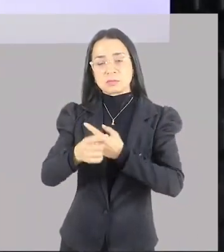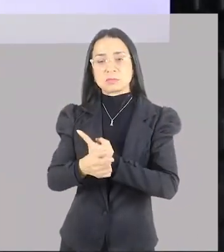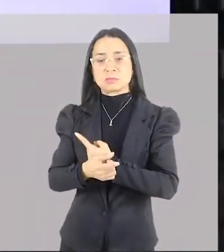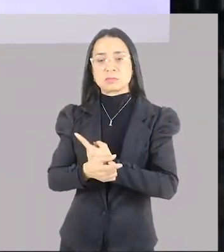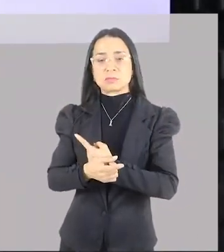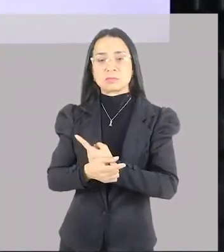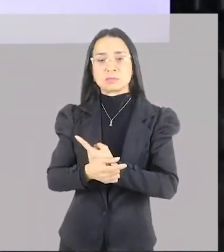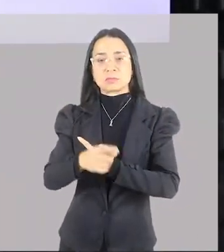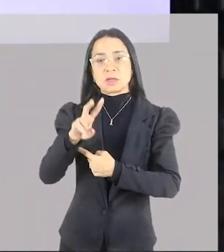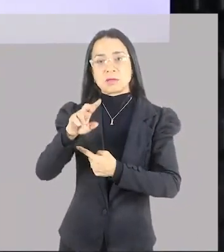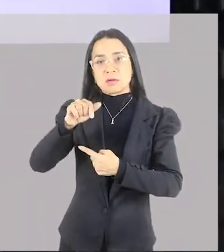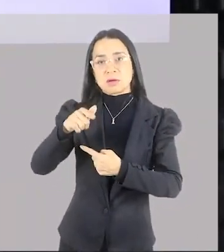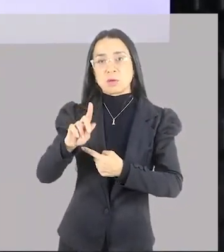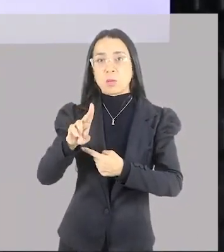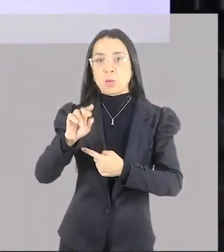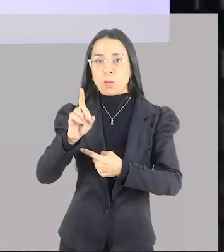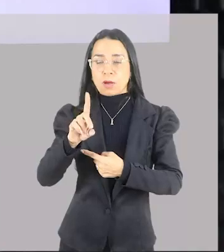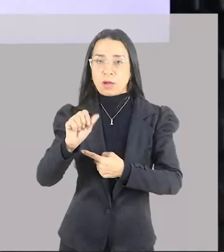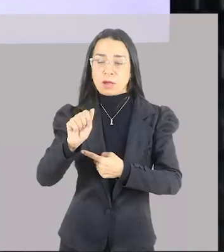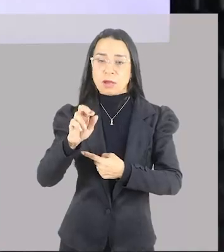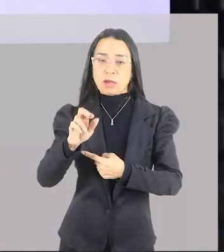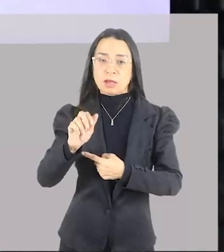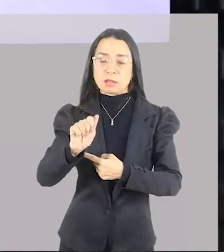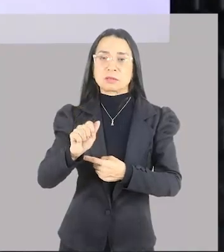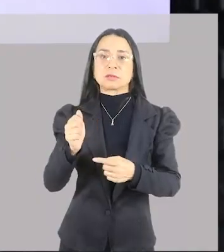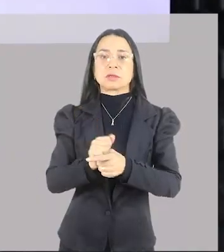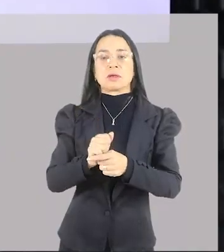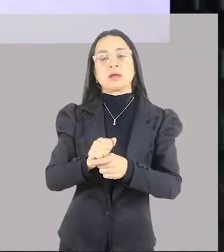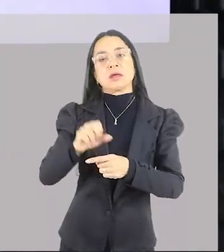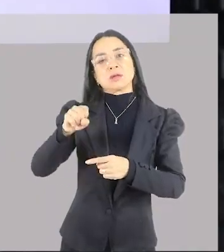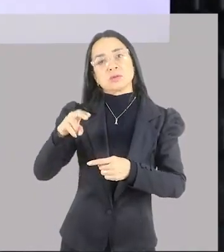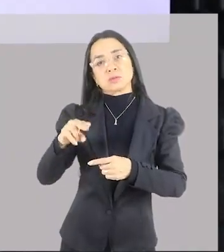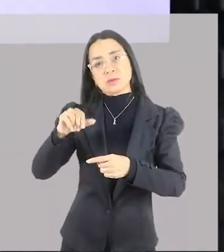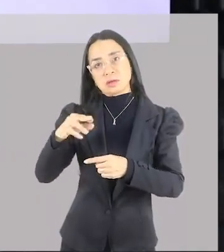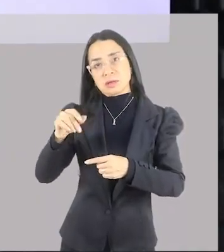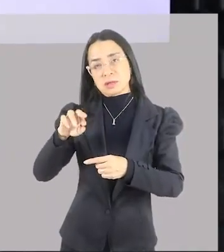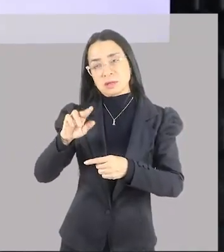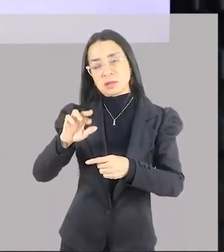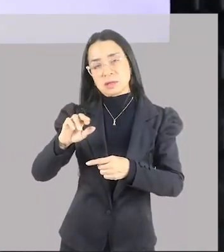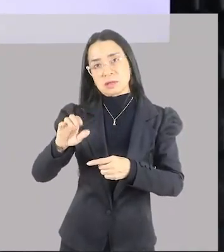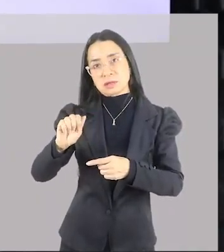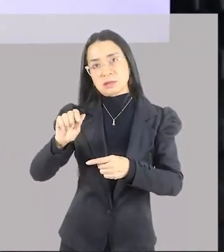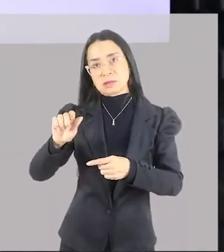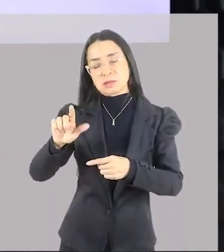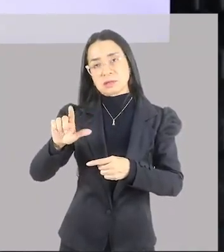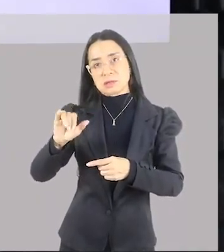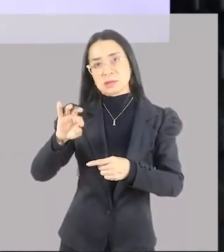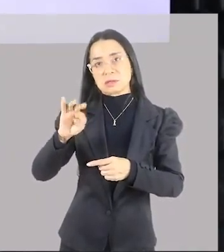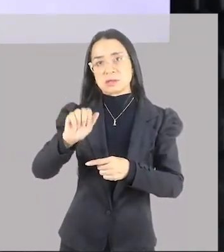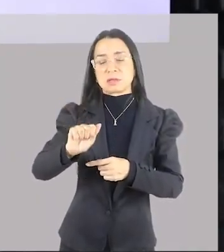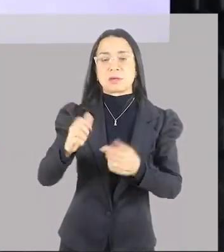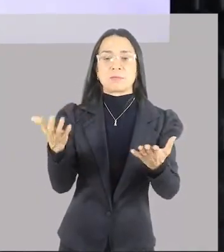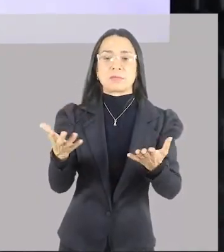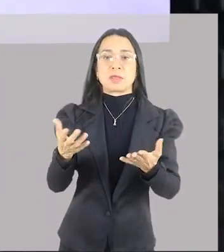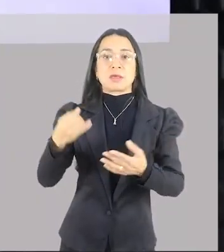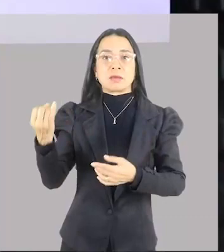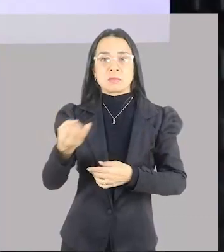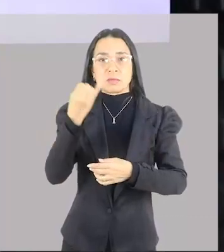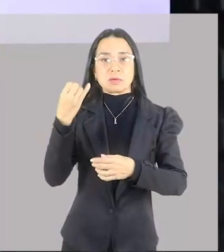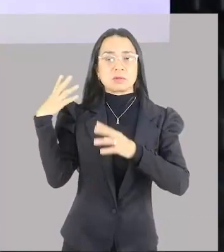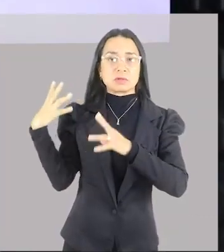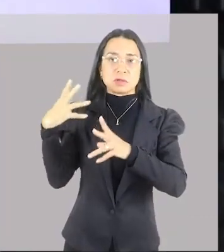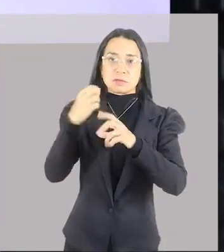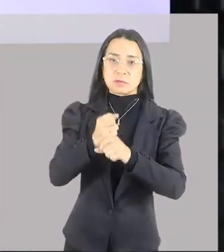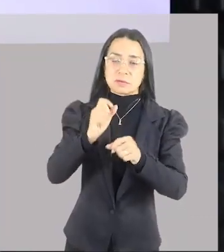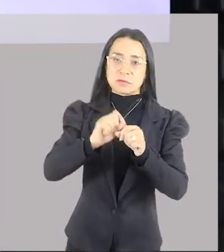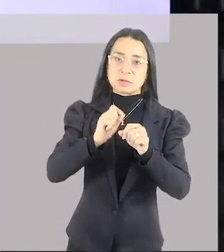surrealista, tá? Turminha, é importante revisar essas características, é importante fazer as questões